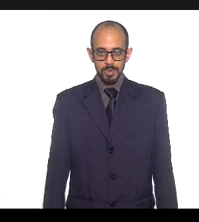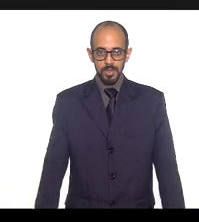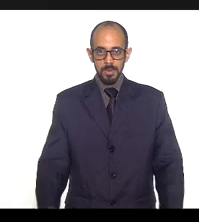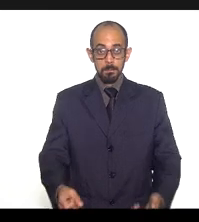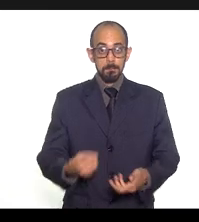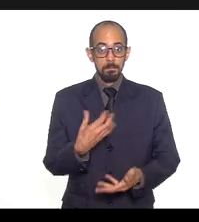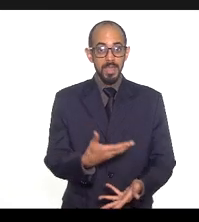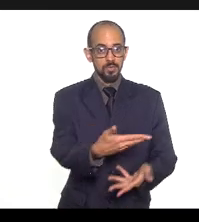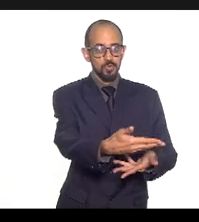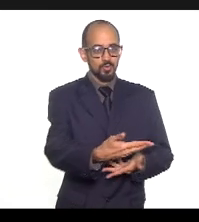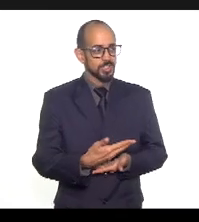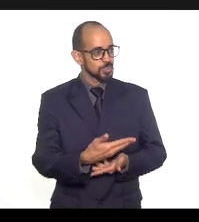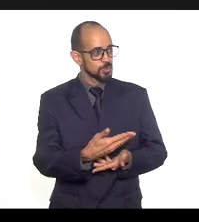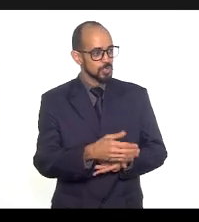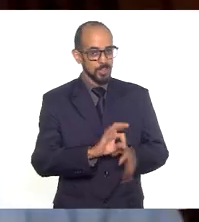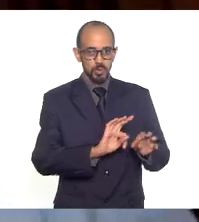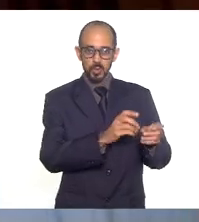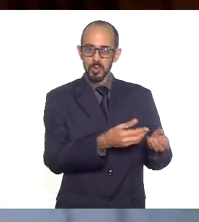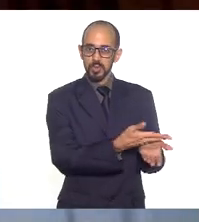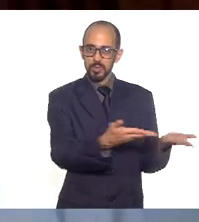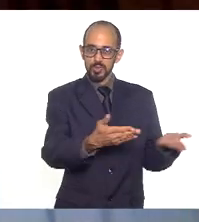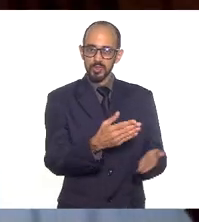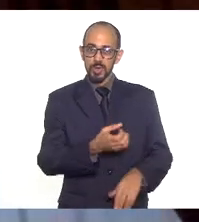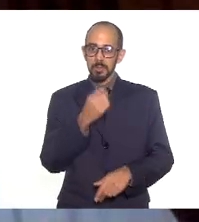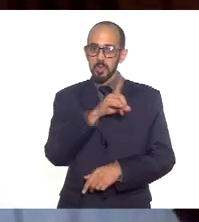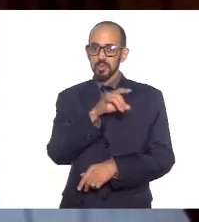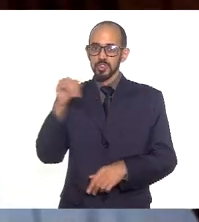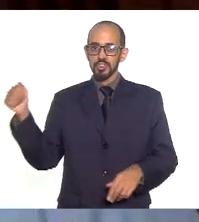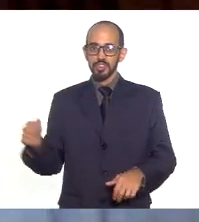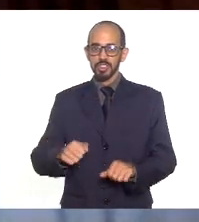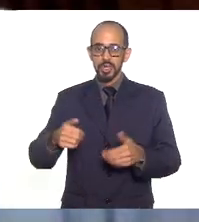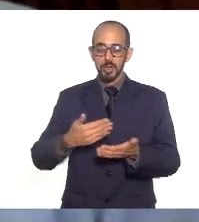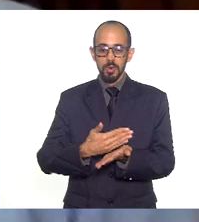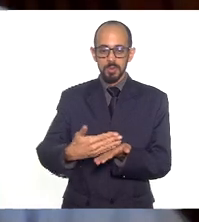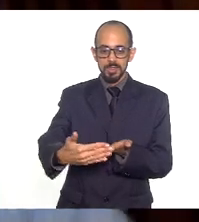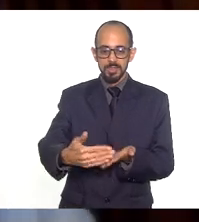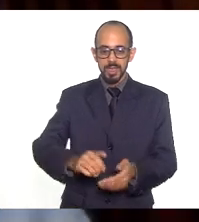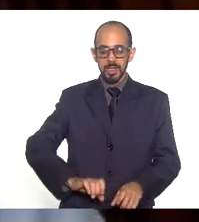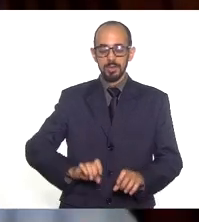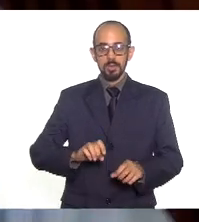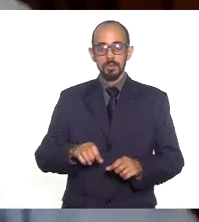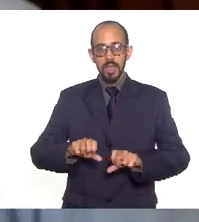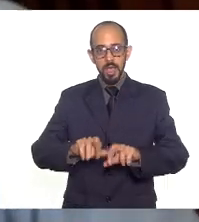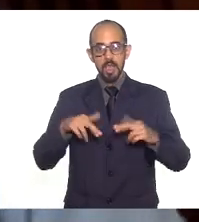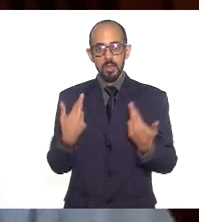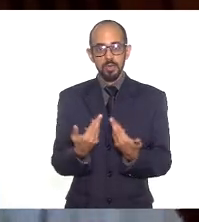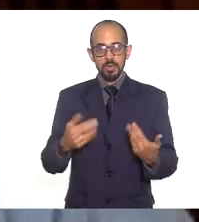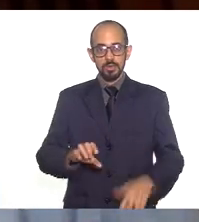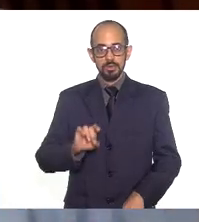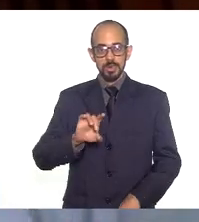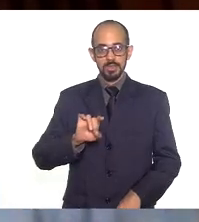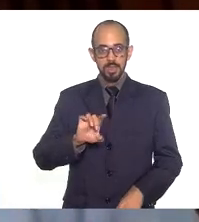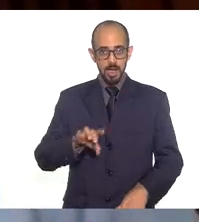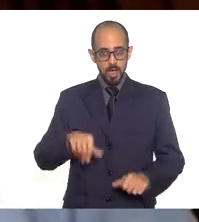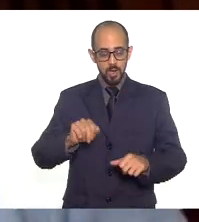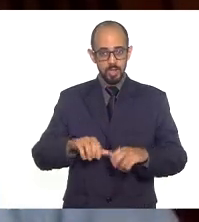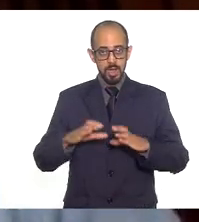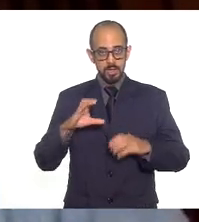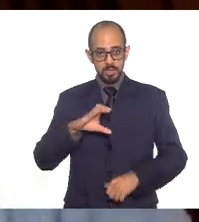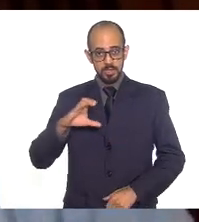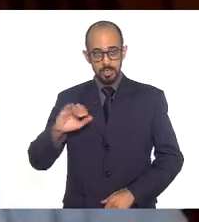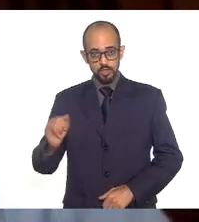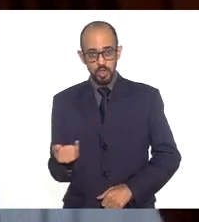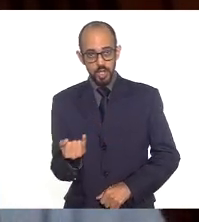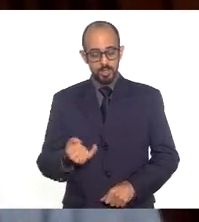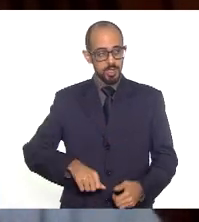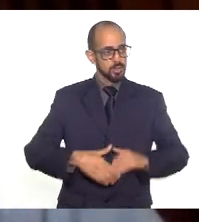Sejam todos bem-vindos, bom dia. Damos início a mais uma reunião extraordinária da Comissão de Constituição e Justiça. Quero saudar aqui o deputado Luiz Paulo,